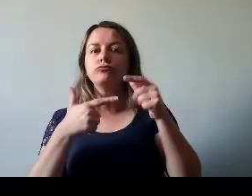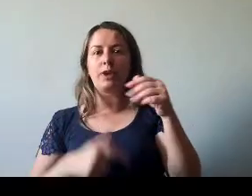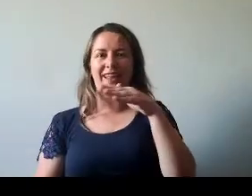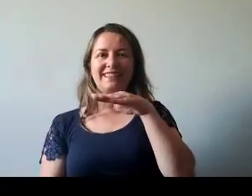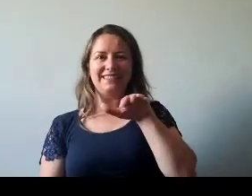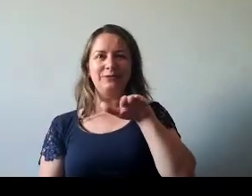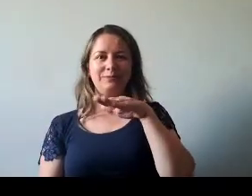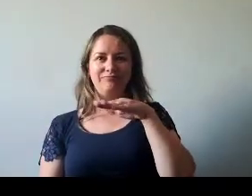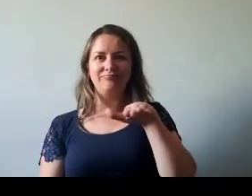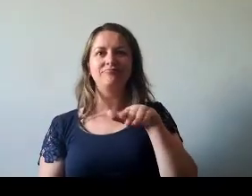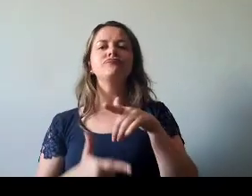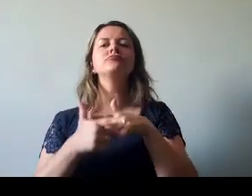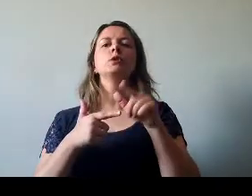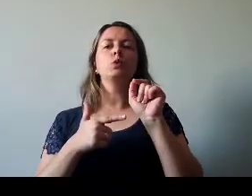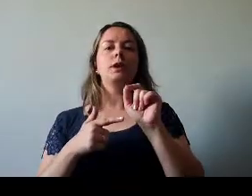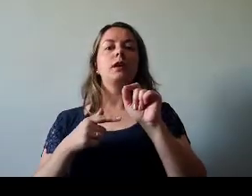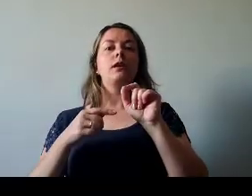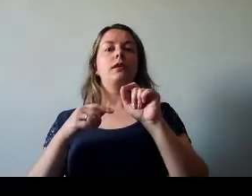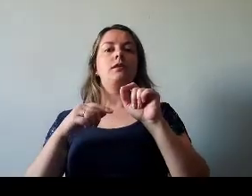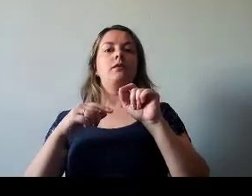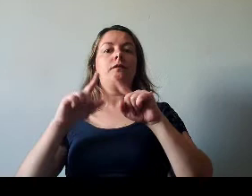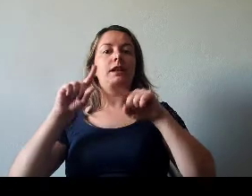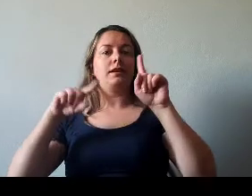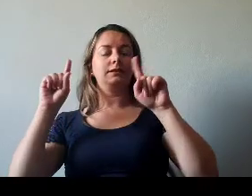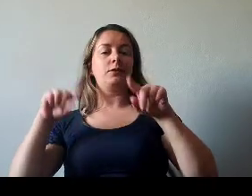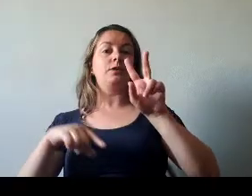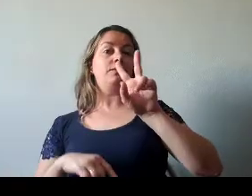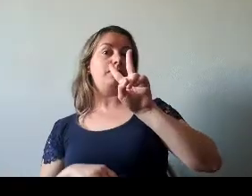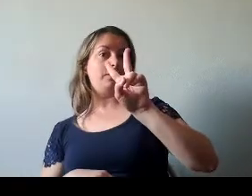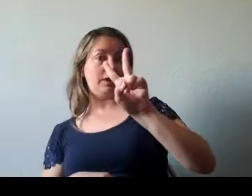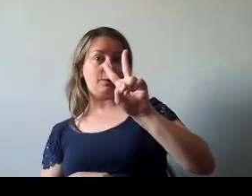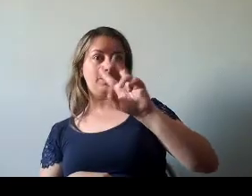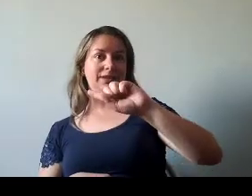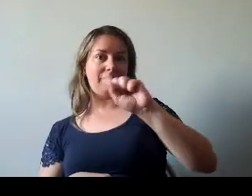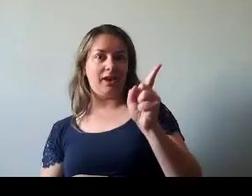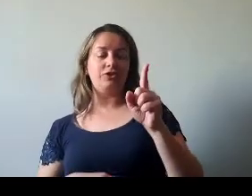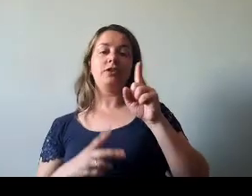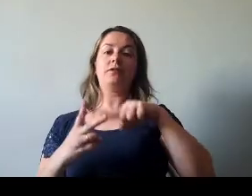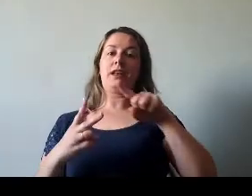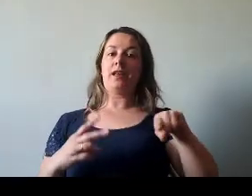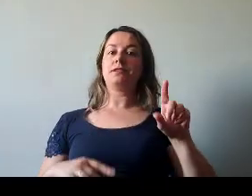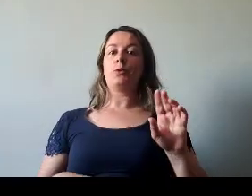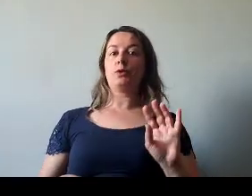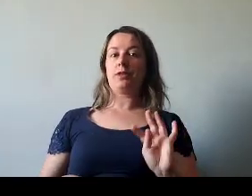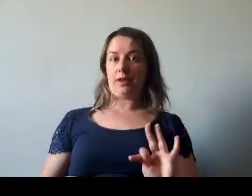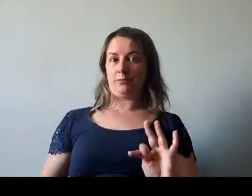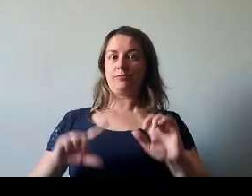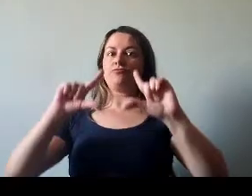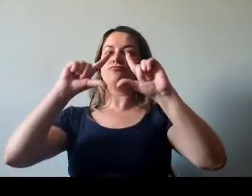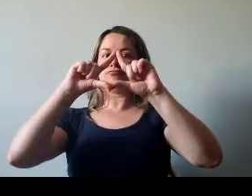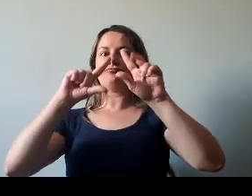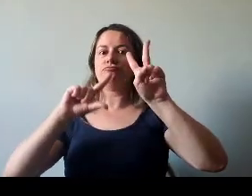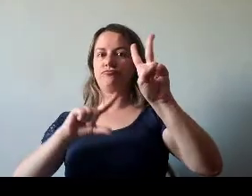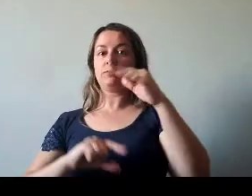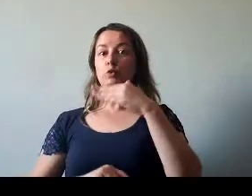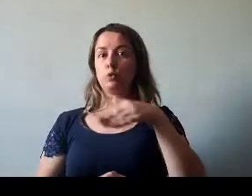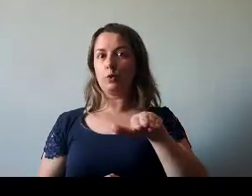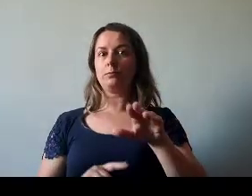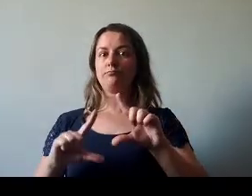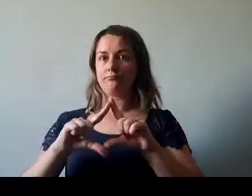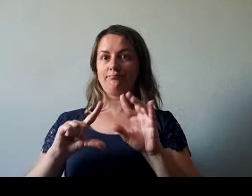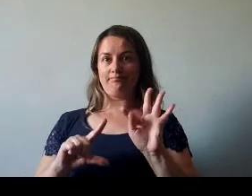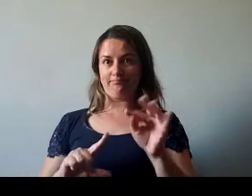a variação da velocidade pela variação do tempo. ΔV sobre ΔT, ok?